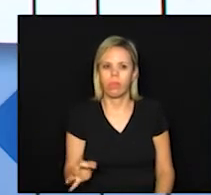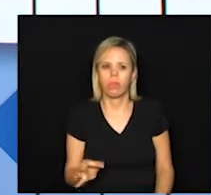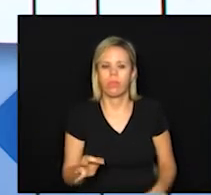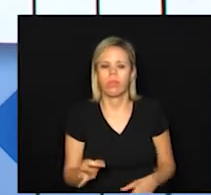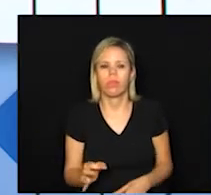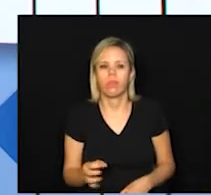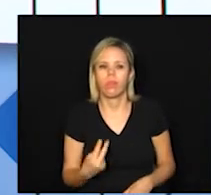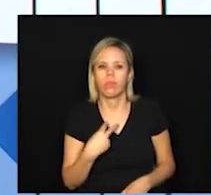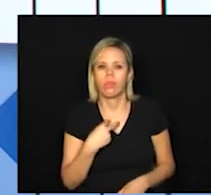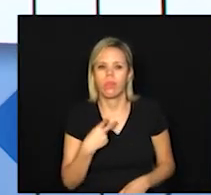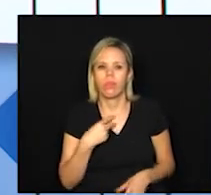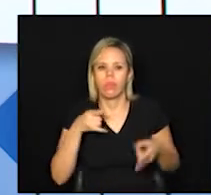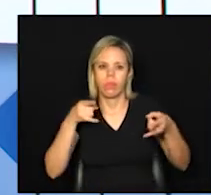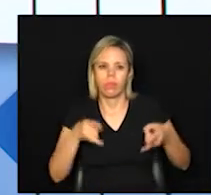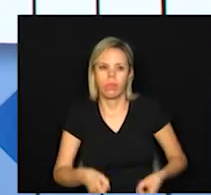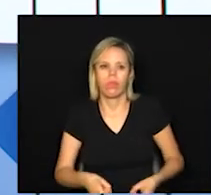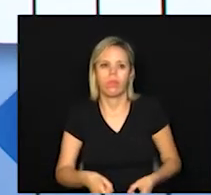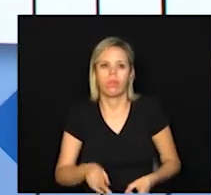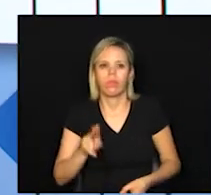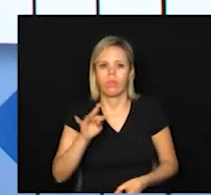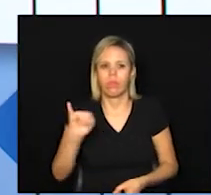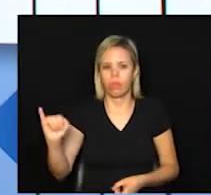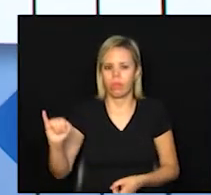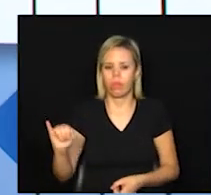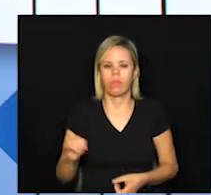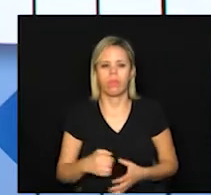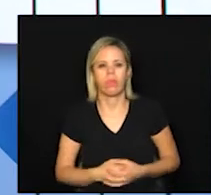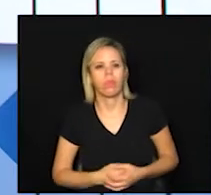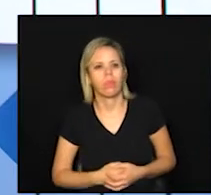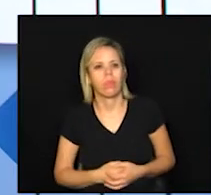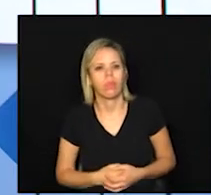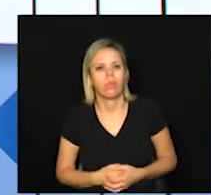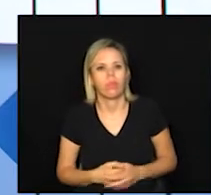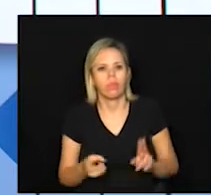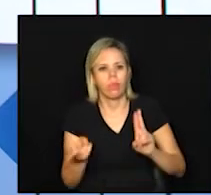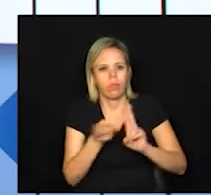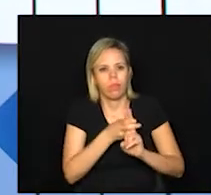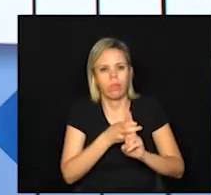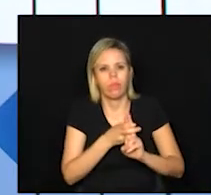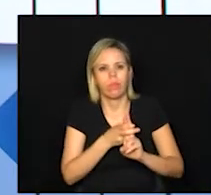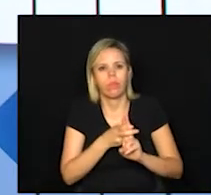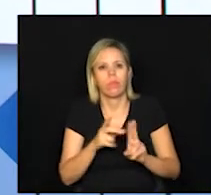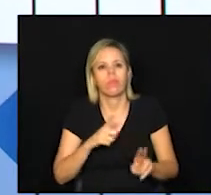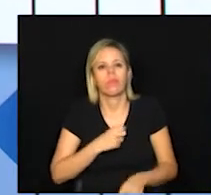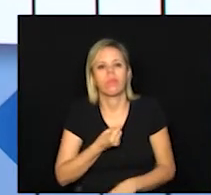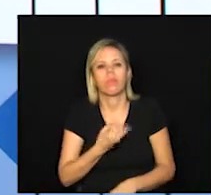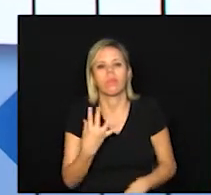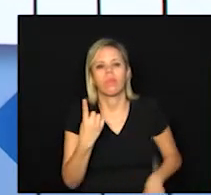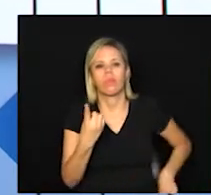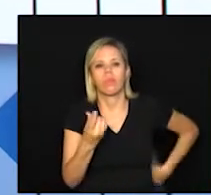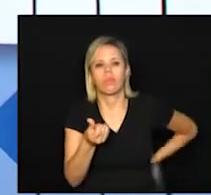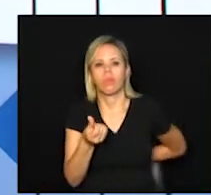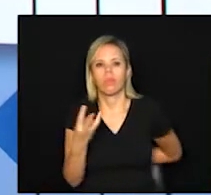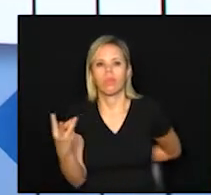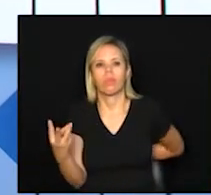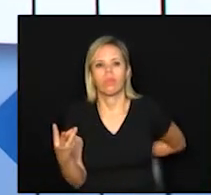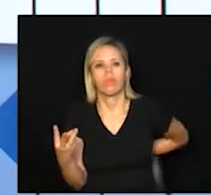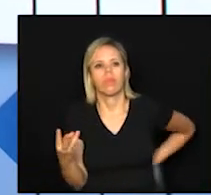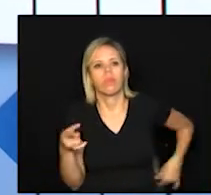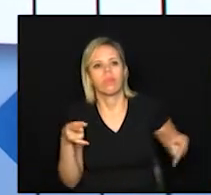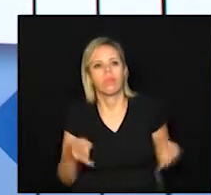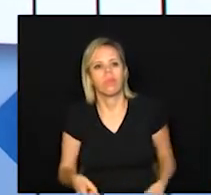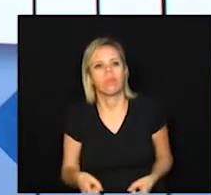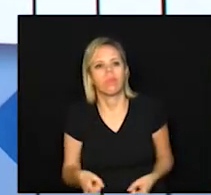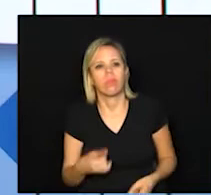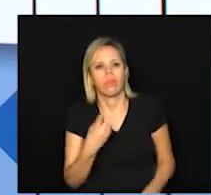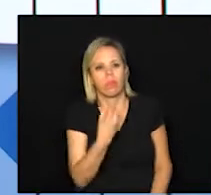82,24% de ocupação nos leitos, divididos desta forma, olha, no SUS municipal, 163 leitos, dos